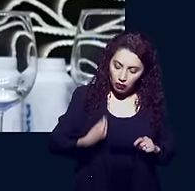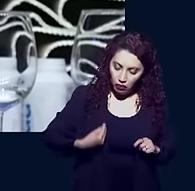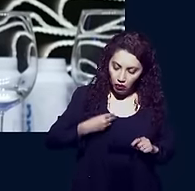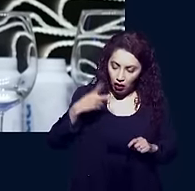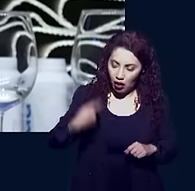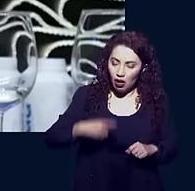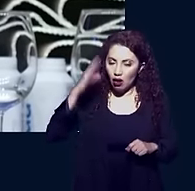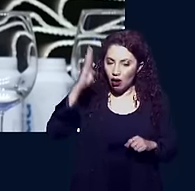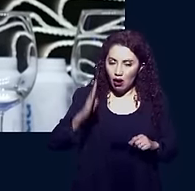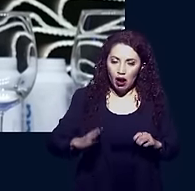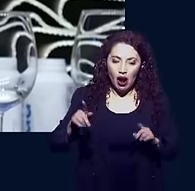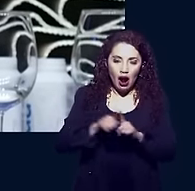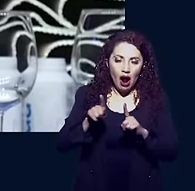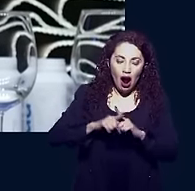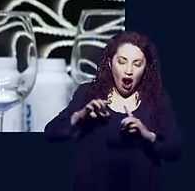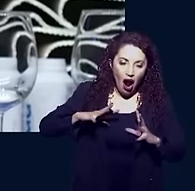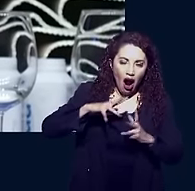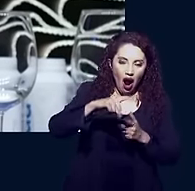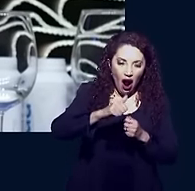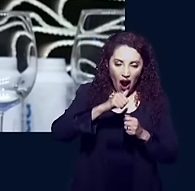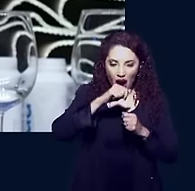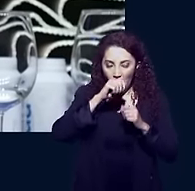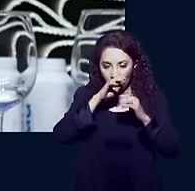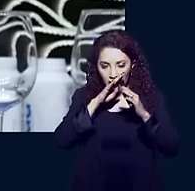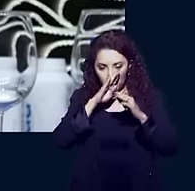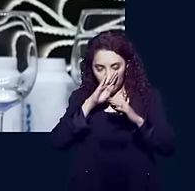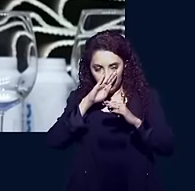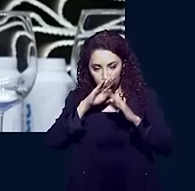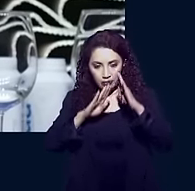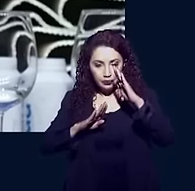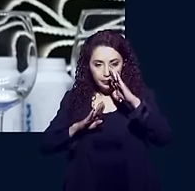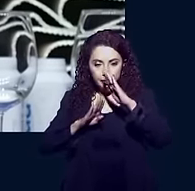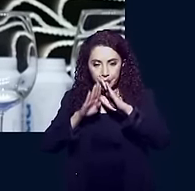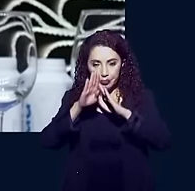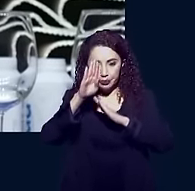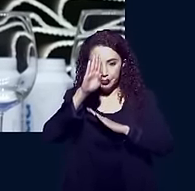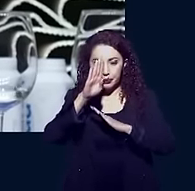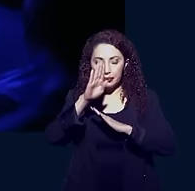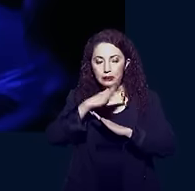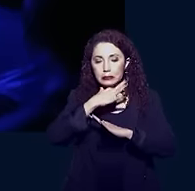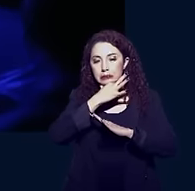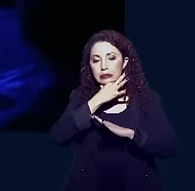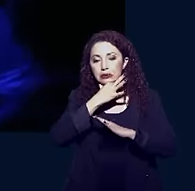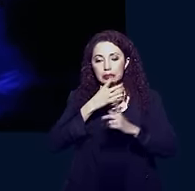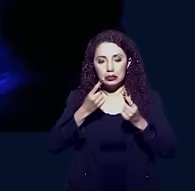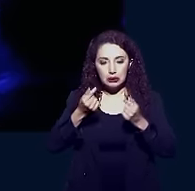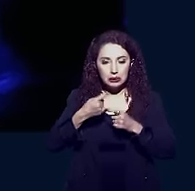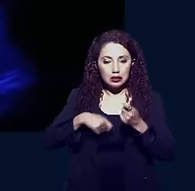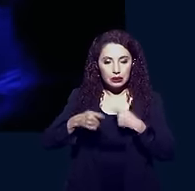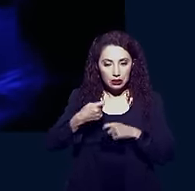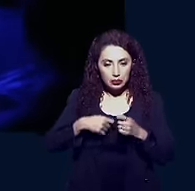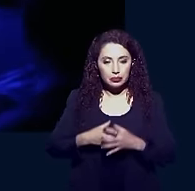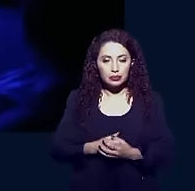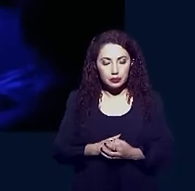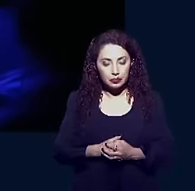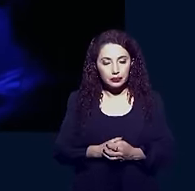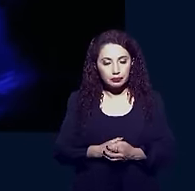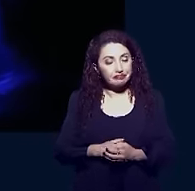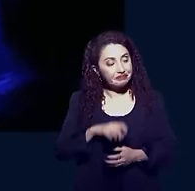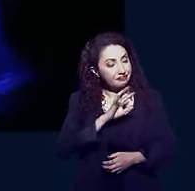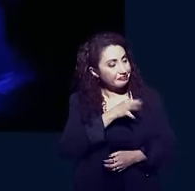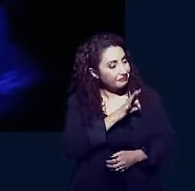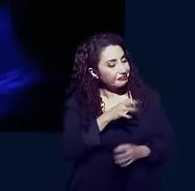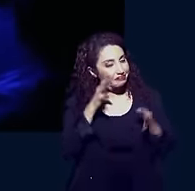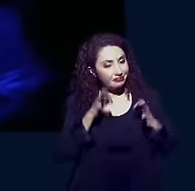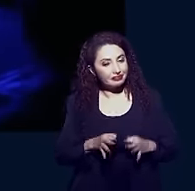mundo o Pico do aperto monetário e aí tem uma implicação óbvia de investimento perfeito Obrigada eh